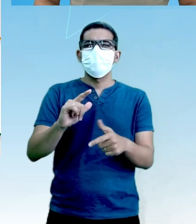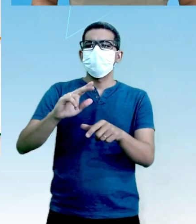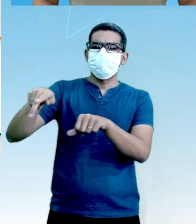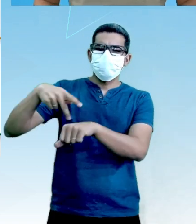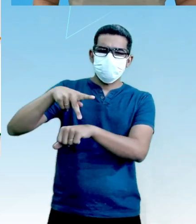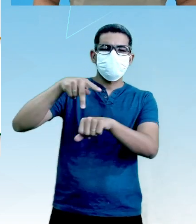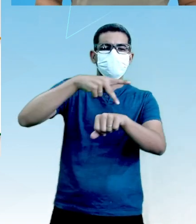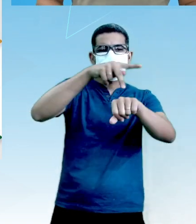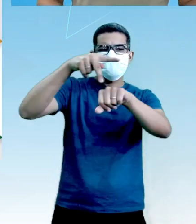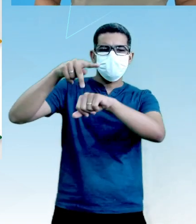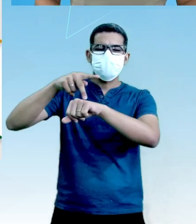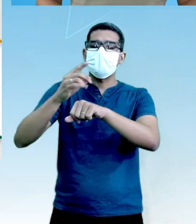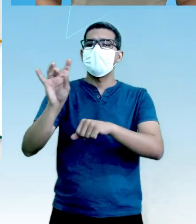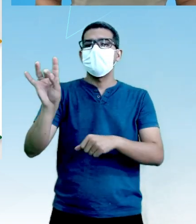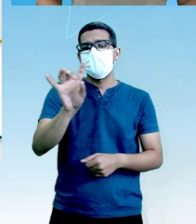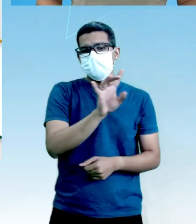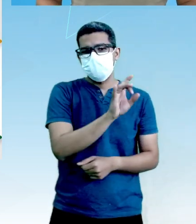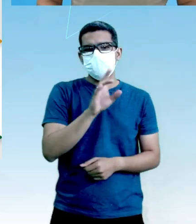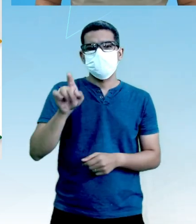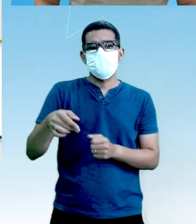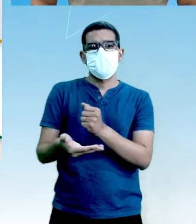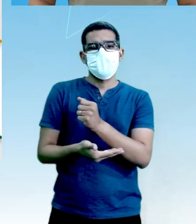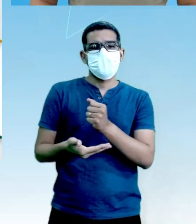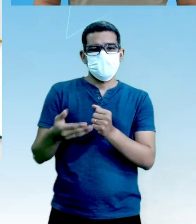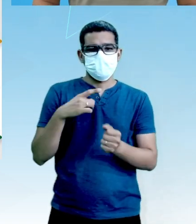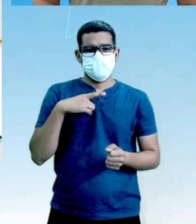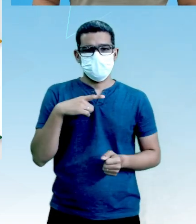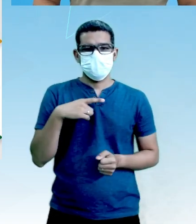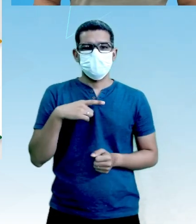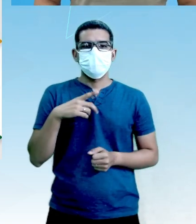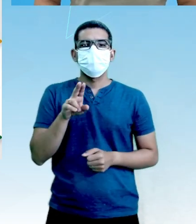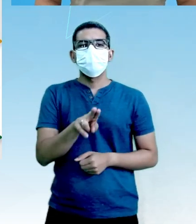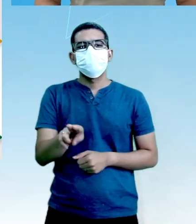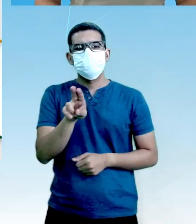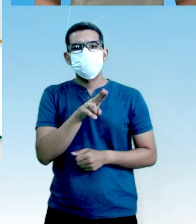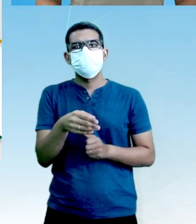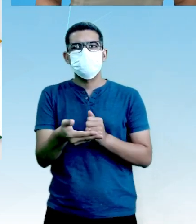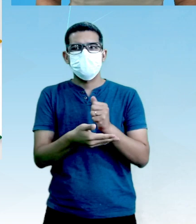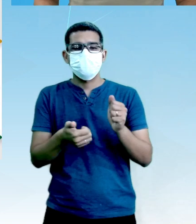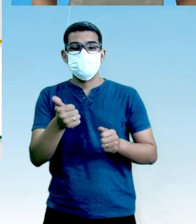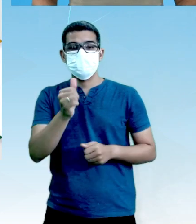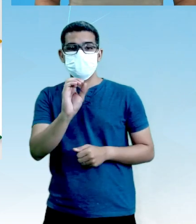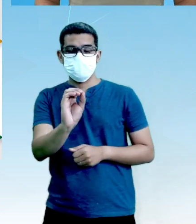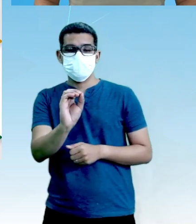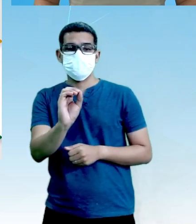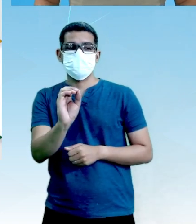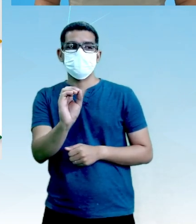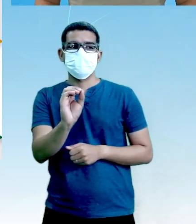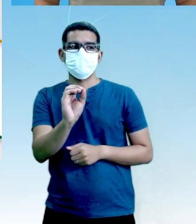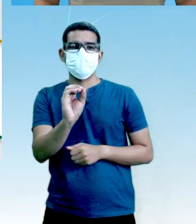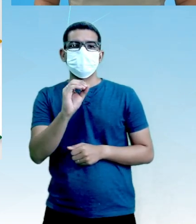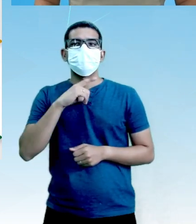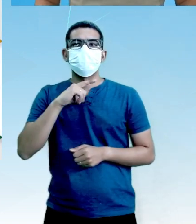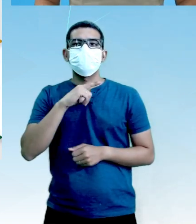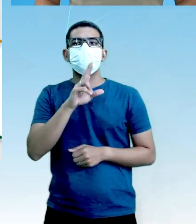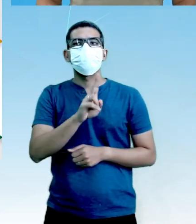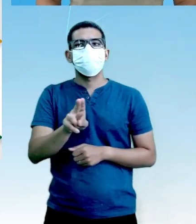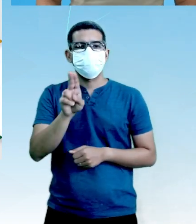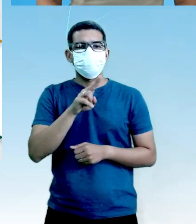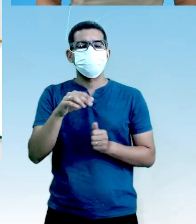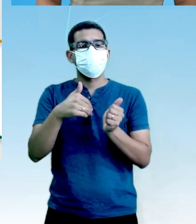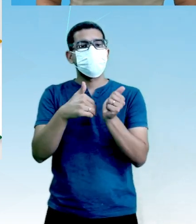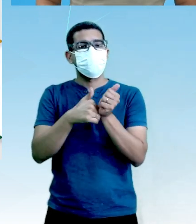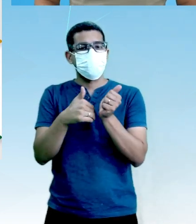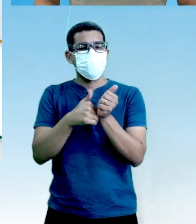nações. Claro que cada uma tem sua base. Nós utilizamos a base 10 e nós utilizamos, claro, um